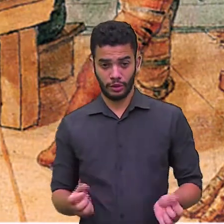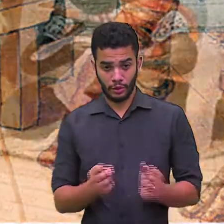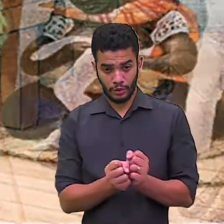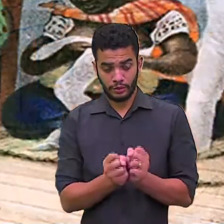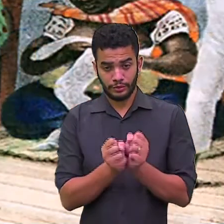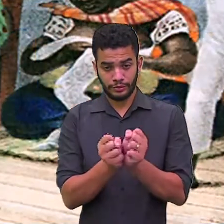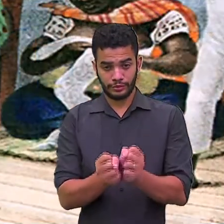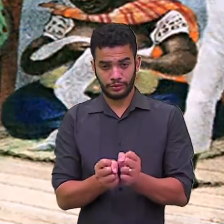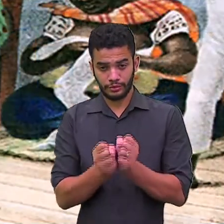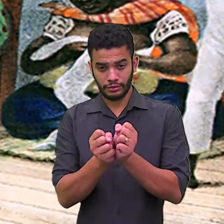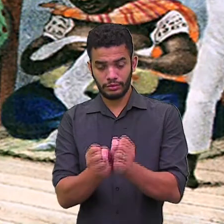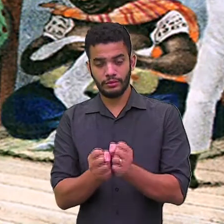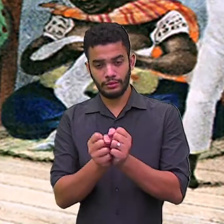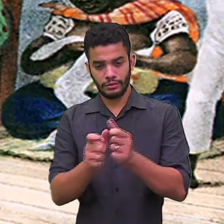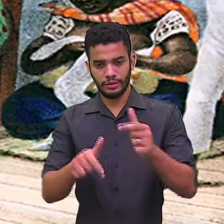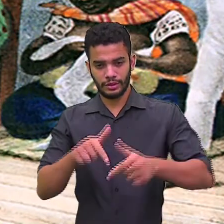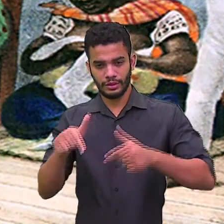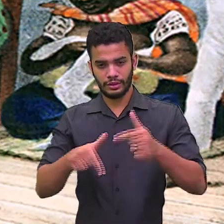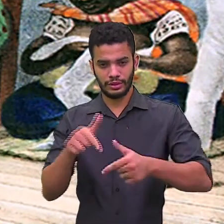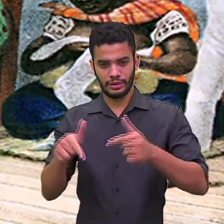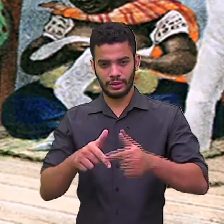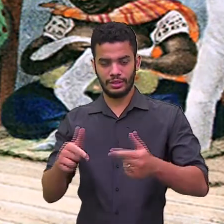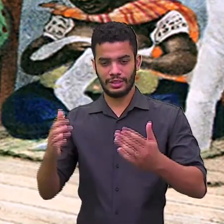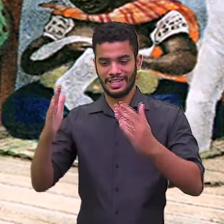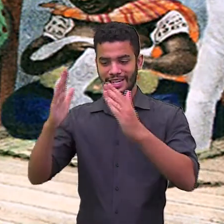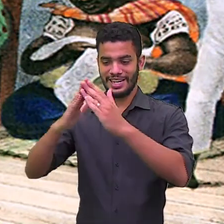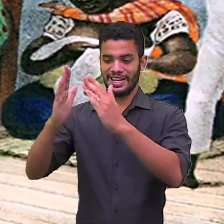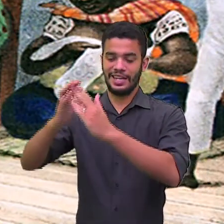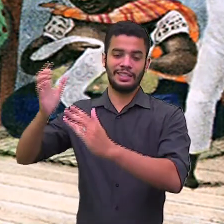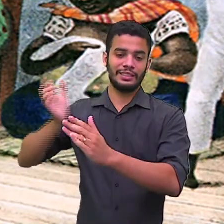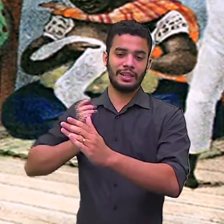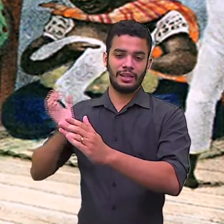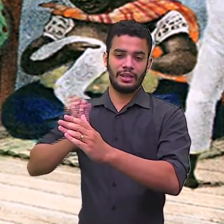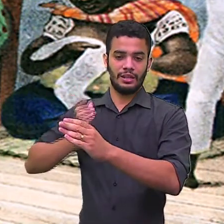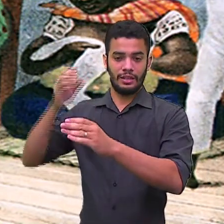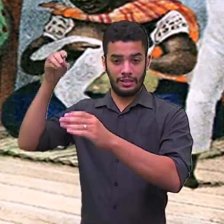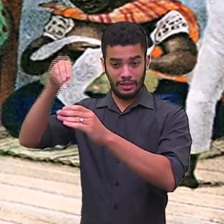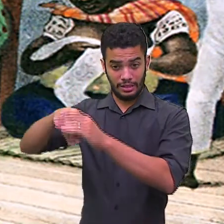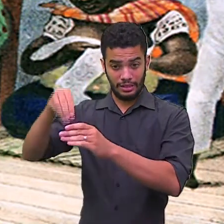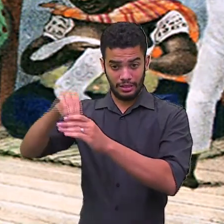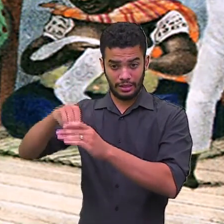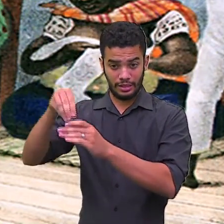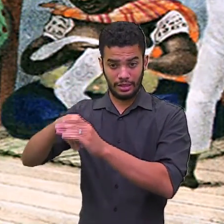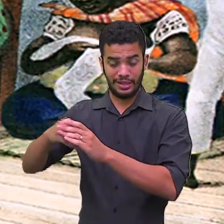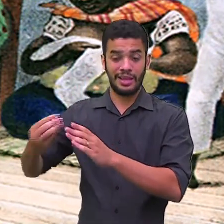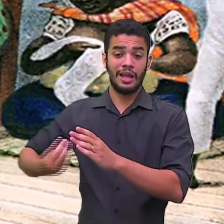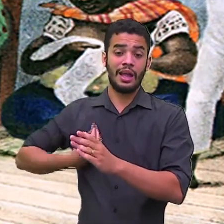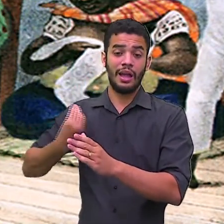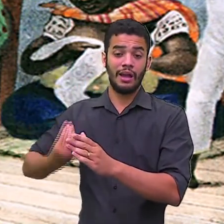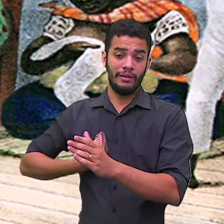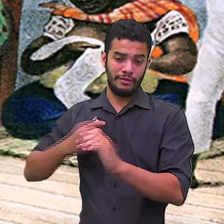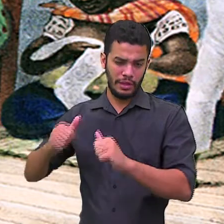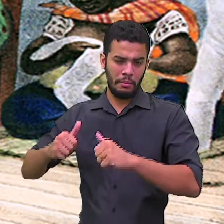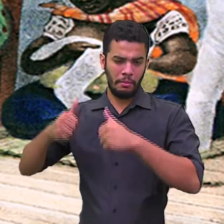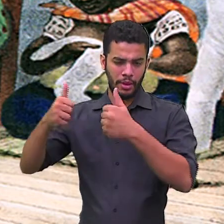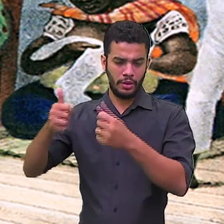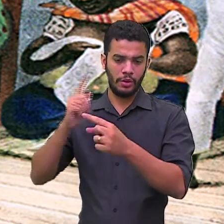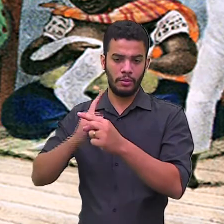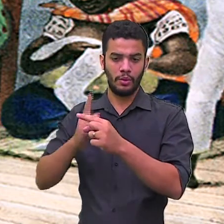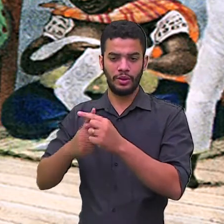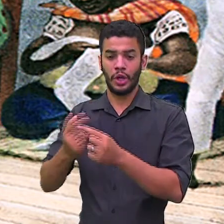Casa Grande eram mais bem tratados, mais bem